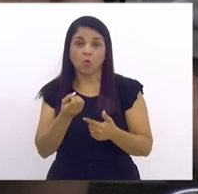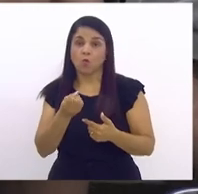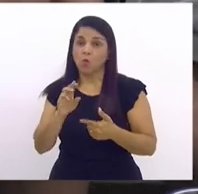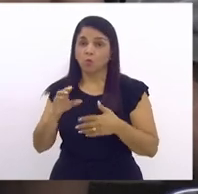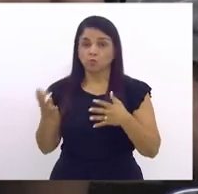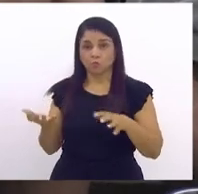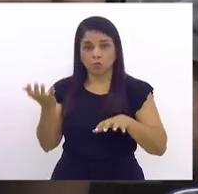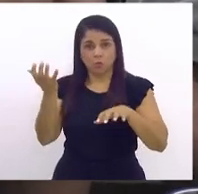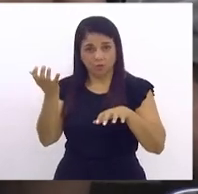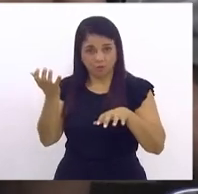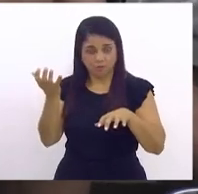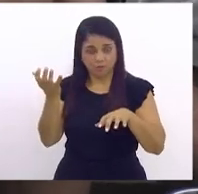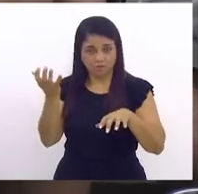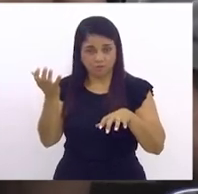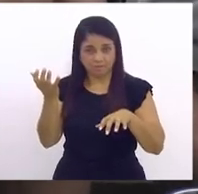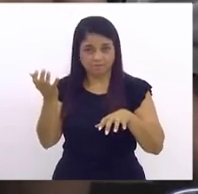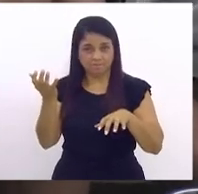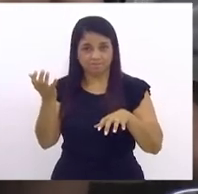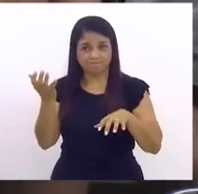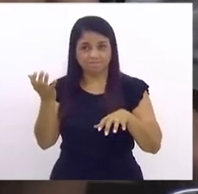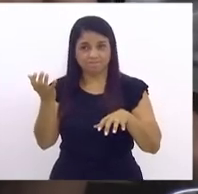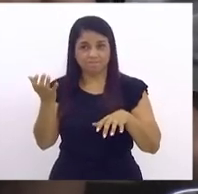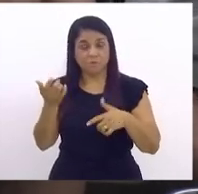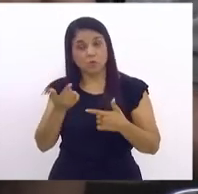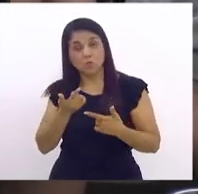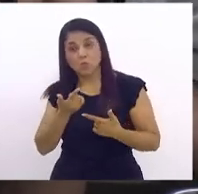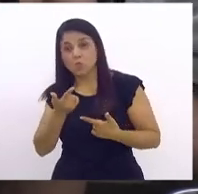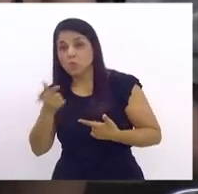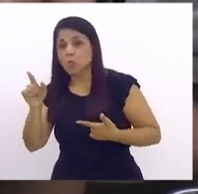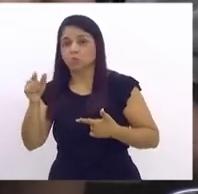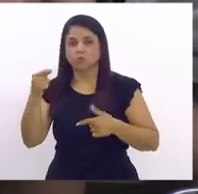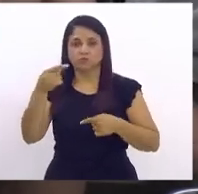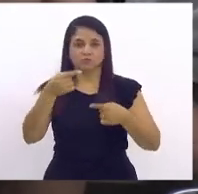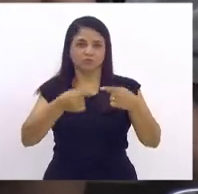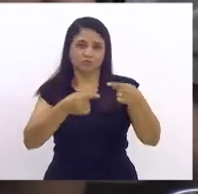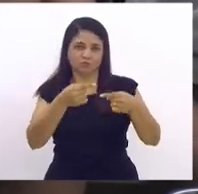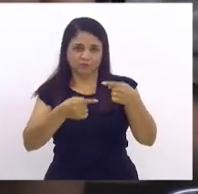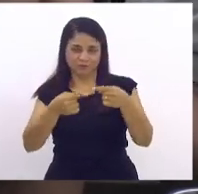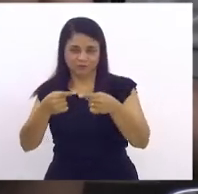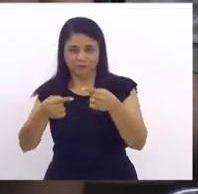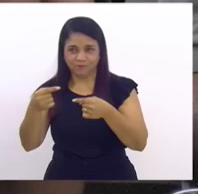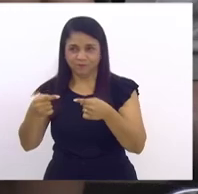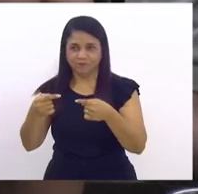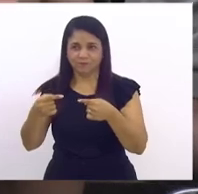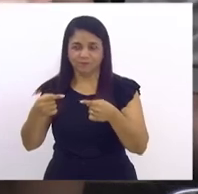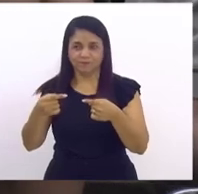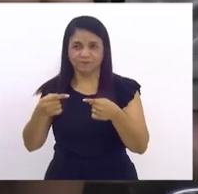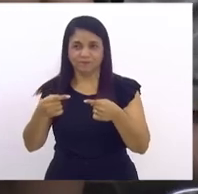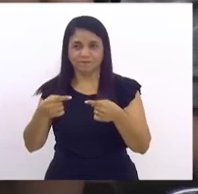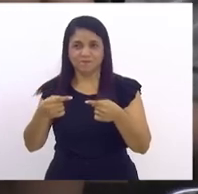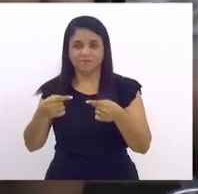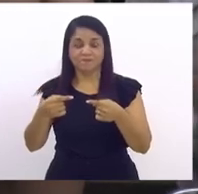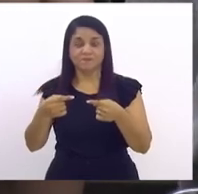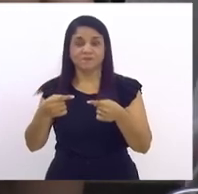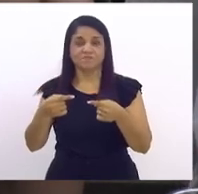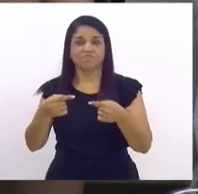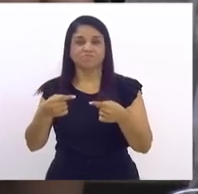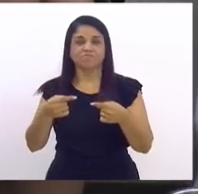Congresso Nacional, está trazendo um outro nível de discussão. Né? Porque, de qualquer